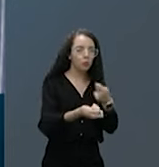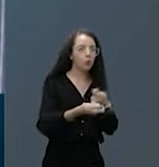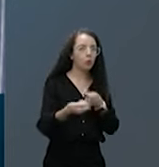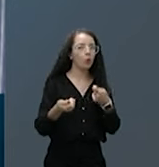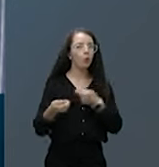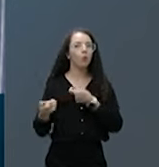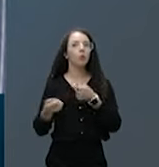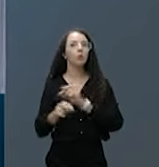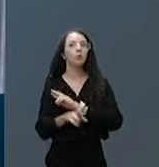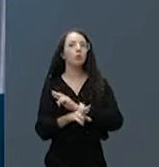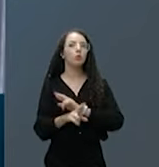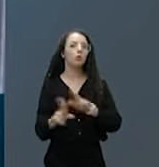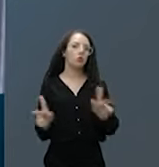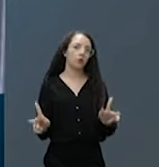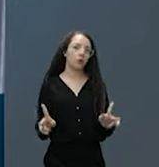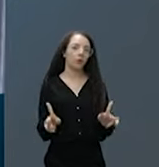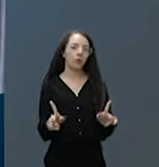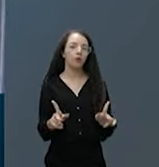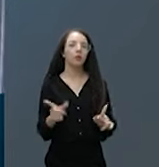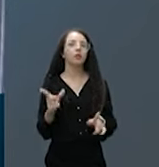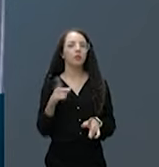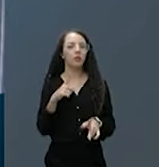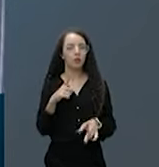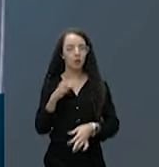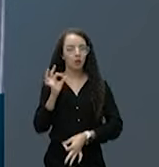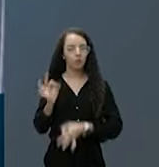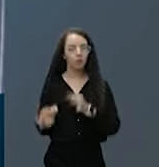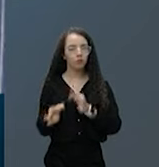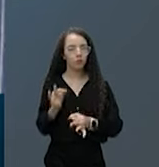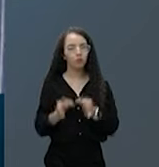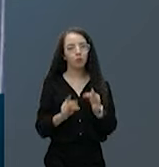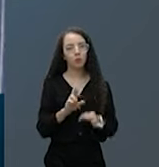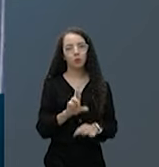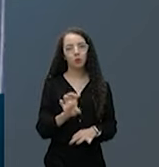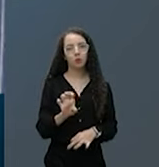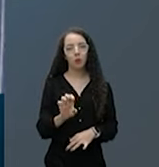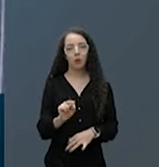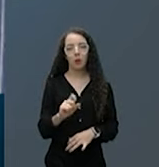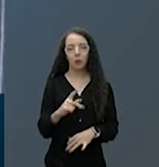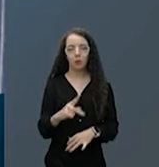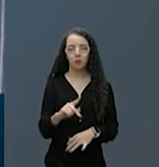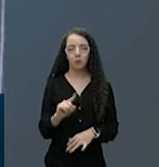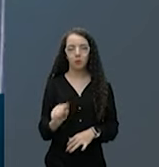que fora realizada no julgamento do RESP